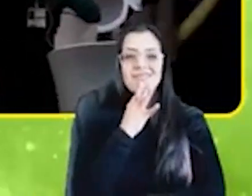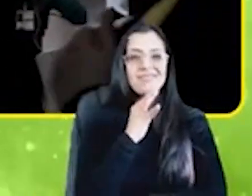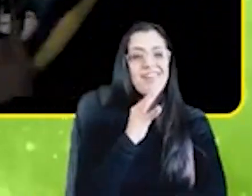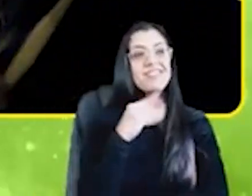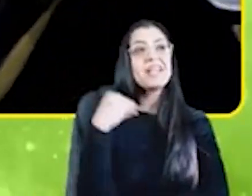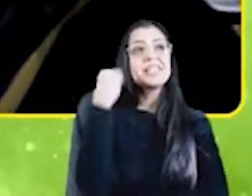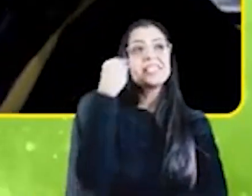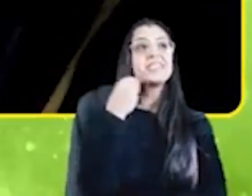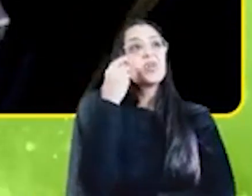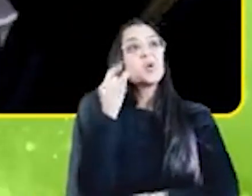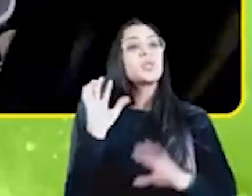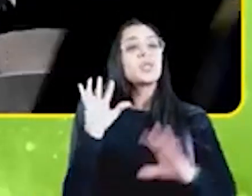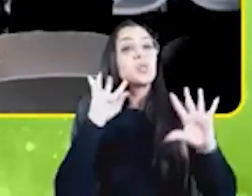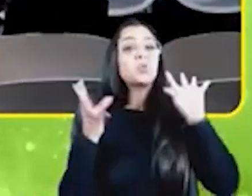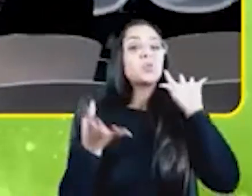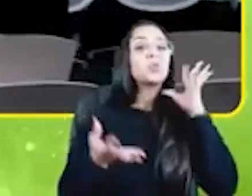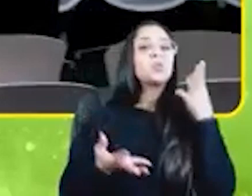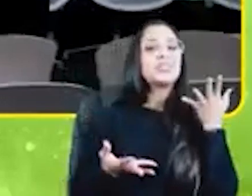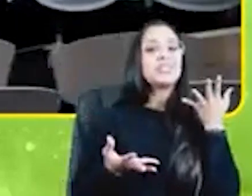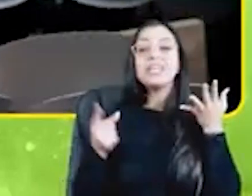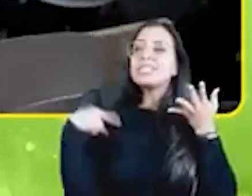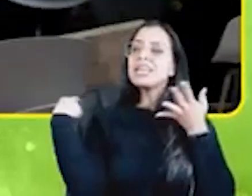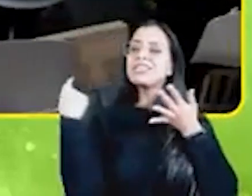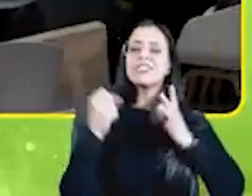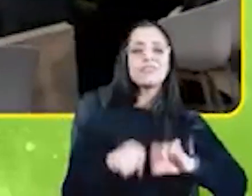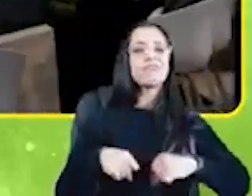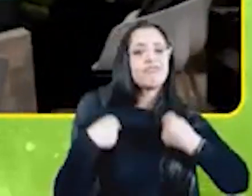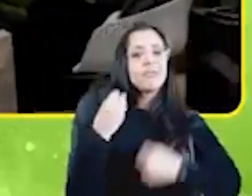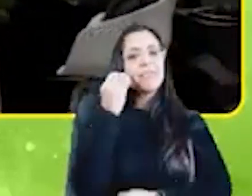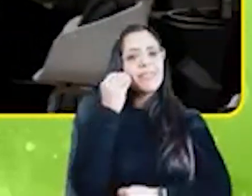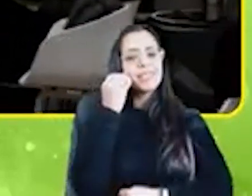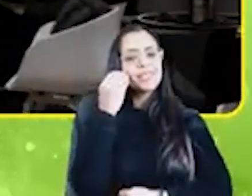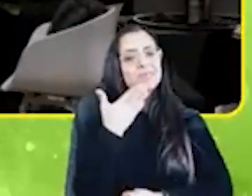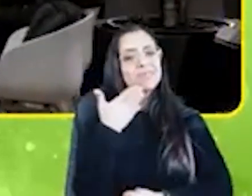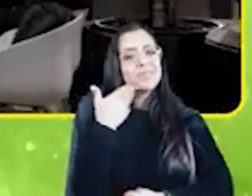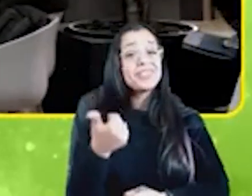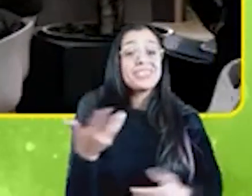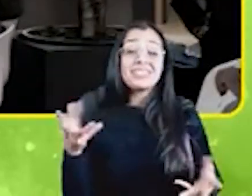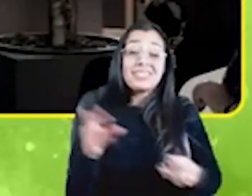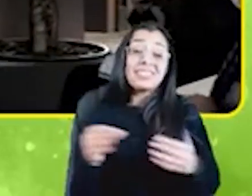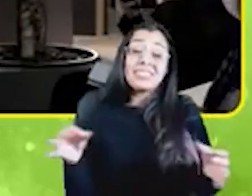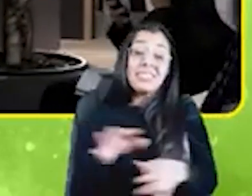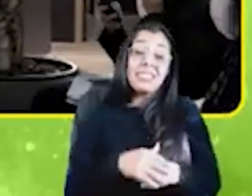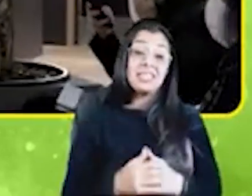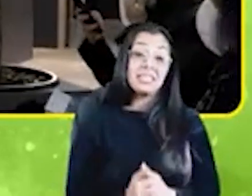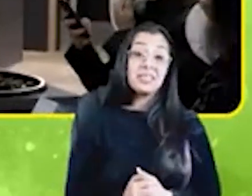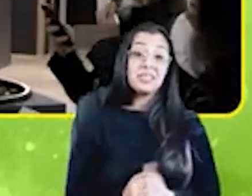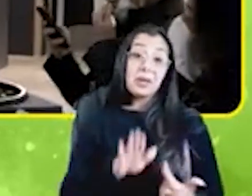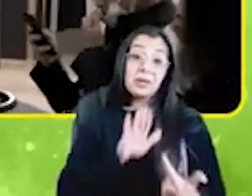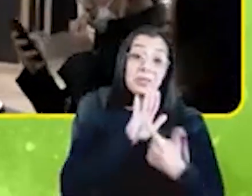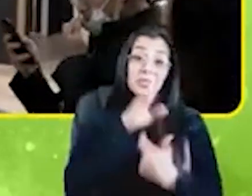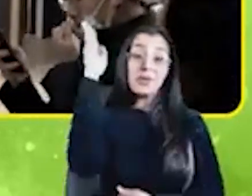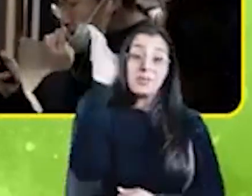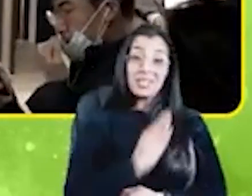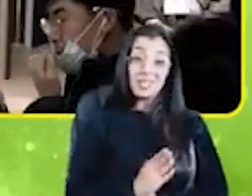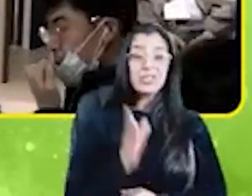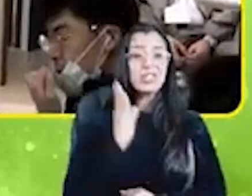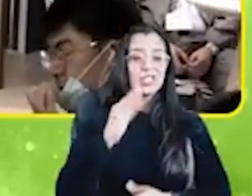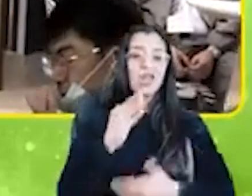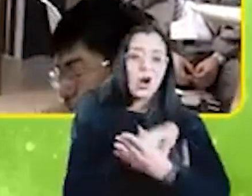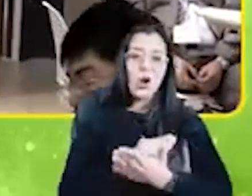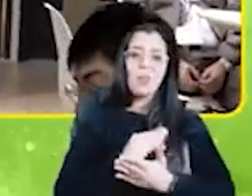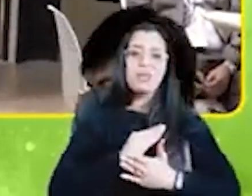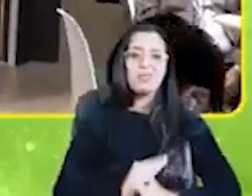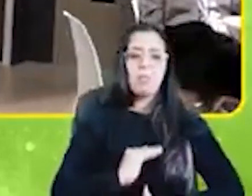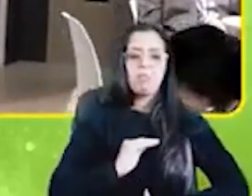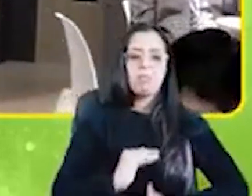procurando fazer sempre melhorar e é isso mostrar o Brasil que já começou a sua transição energética lá